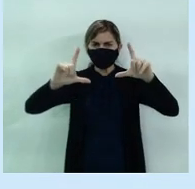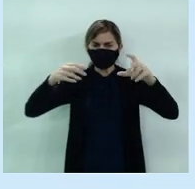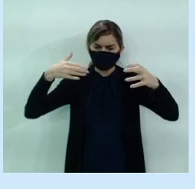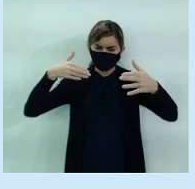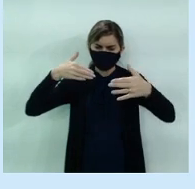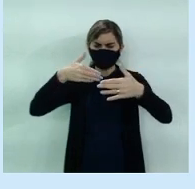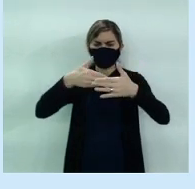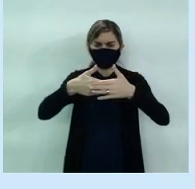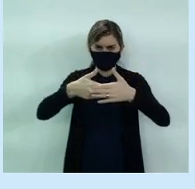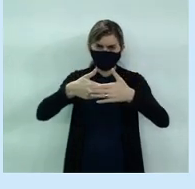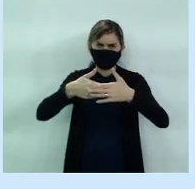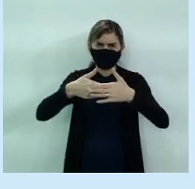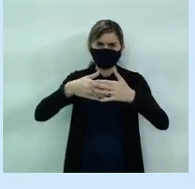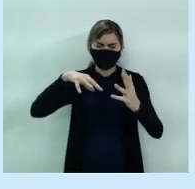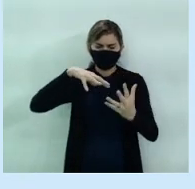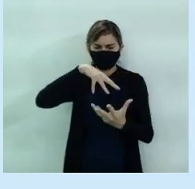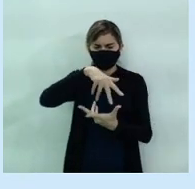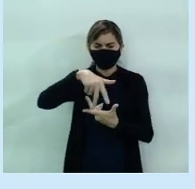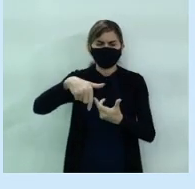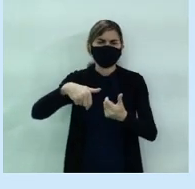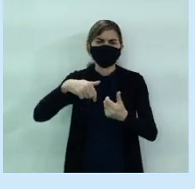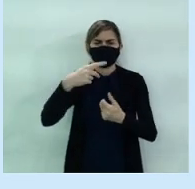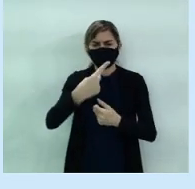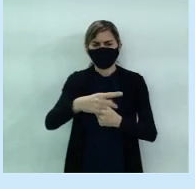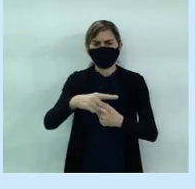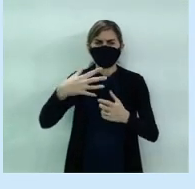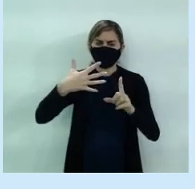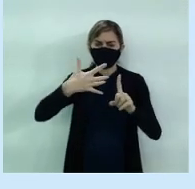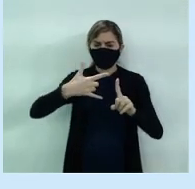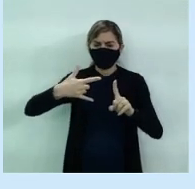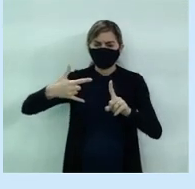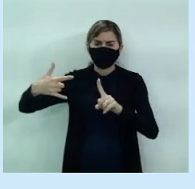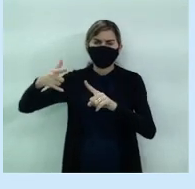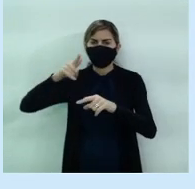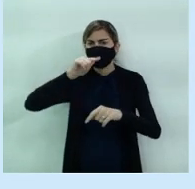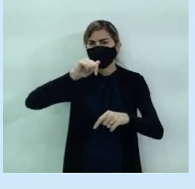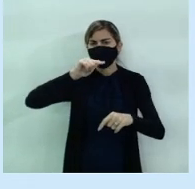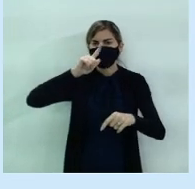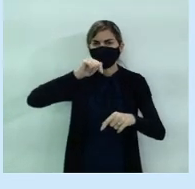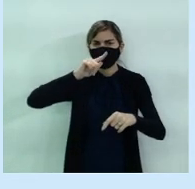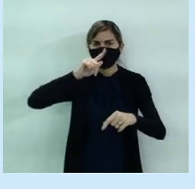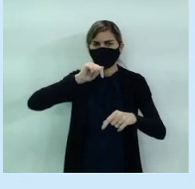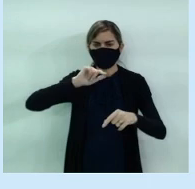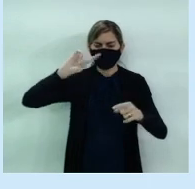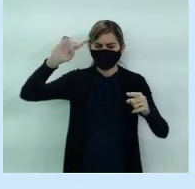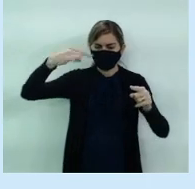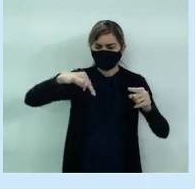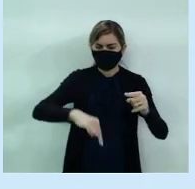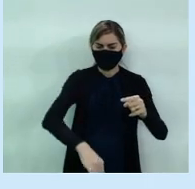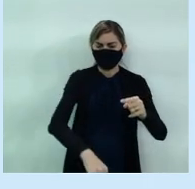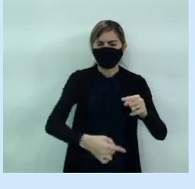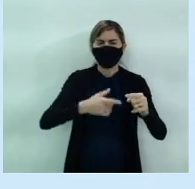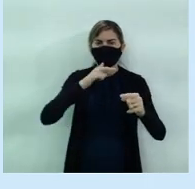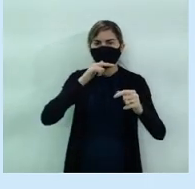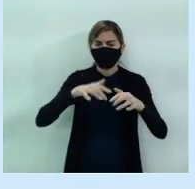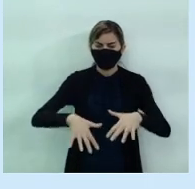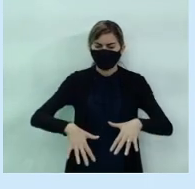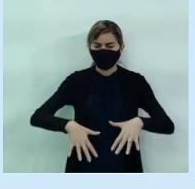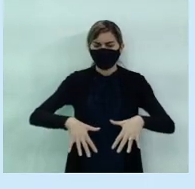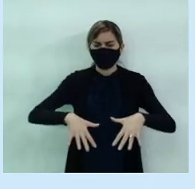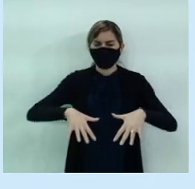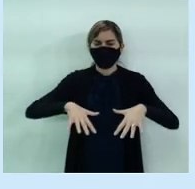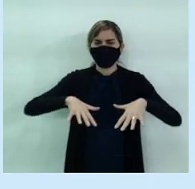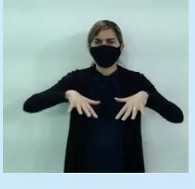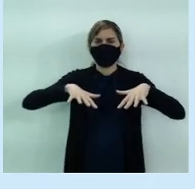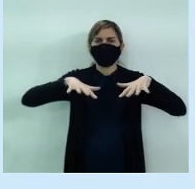próxima à Terra, ela vai atrair, no caso, a água ali para o fundo do mar, ocorrendo aí, no caso,